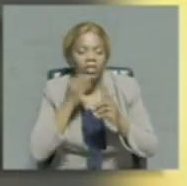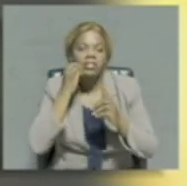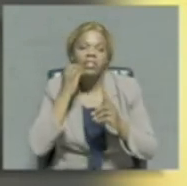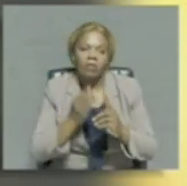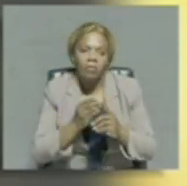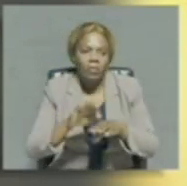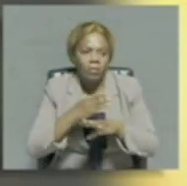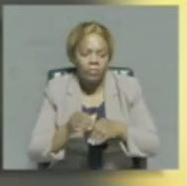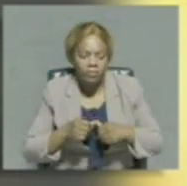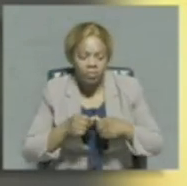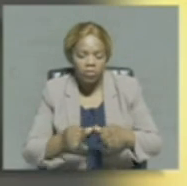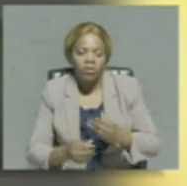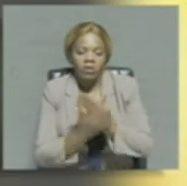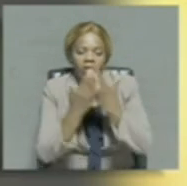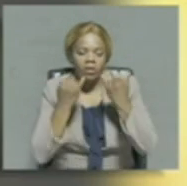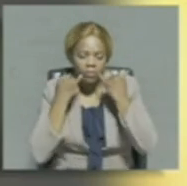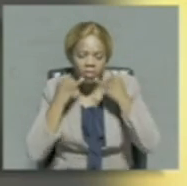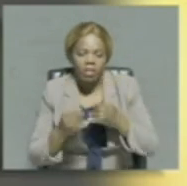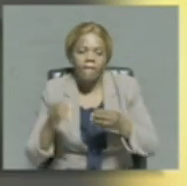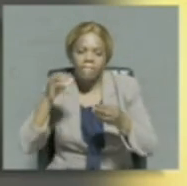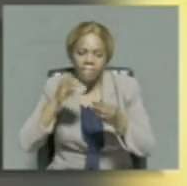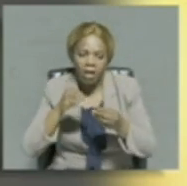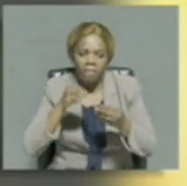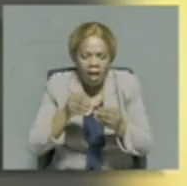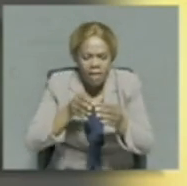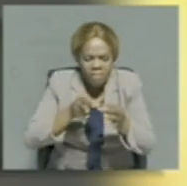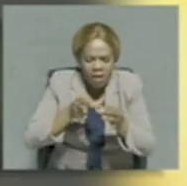informação que nós vamos claramente trazer com